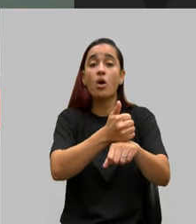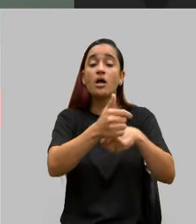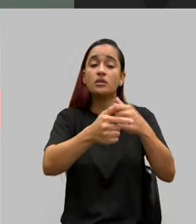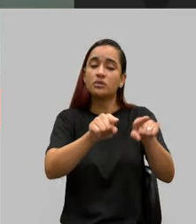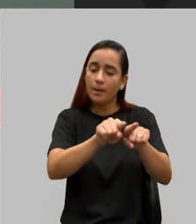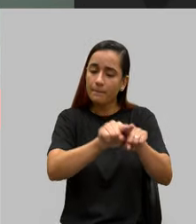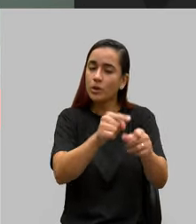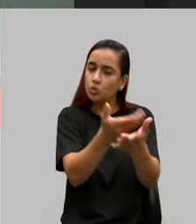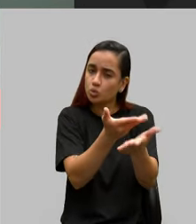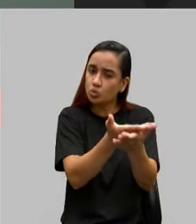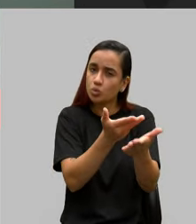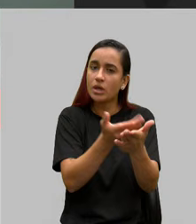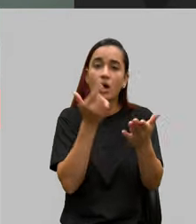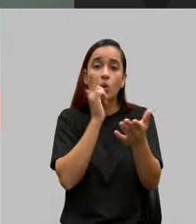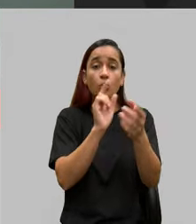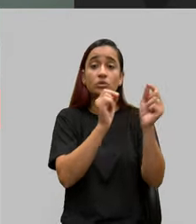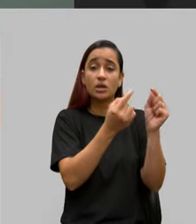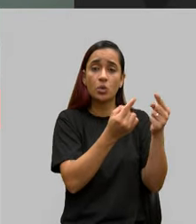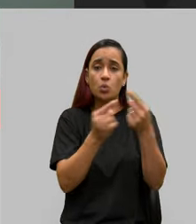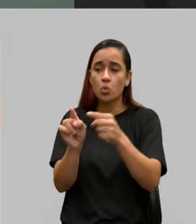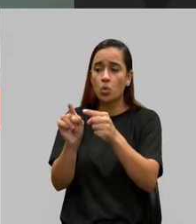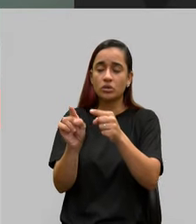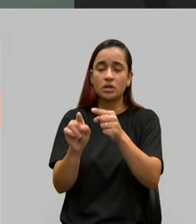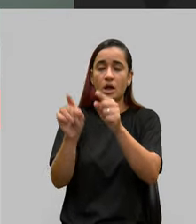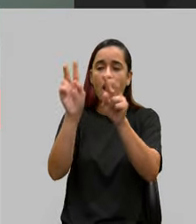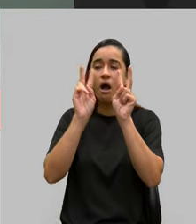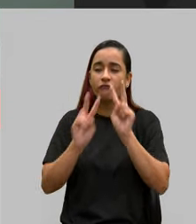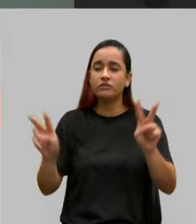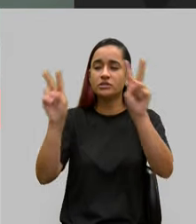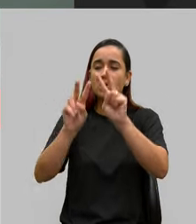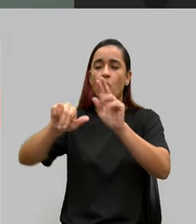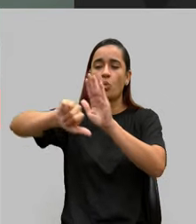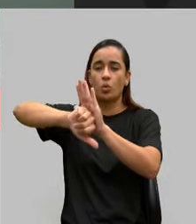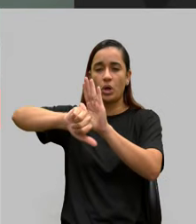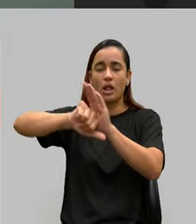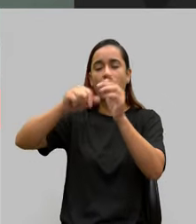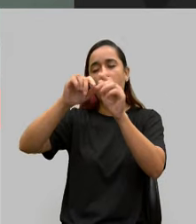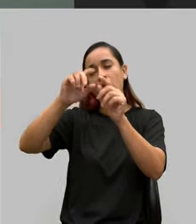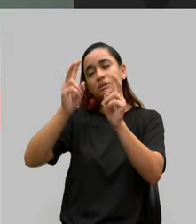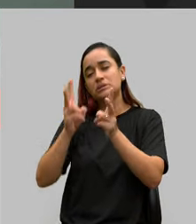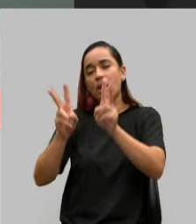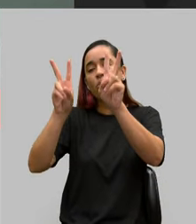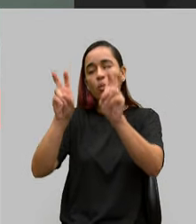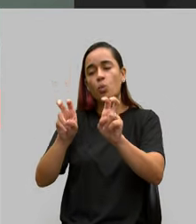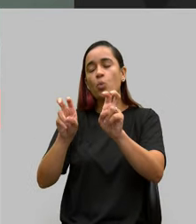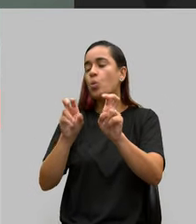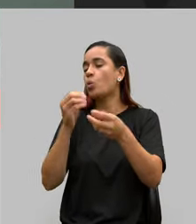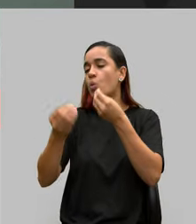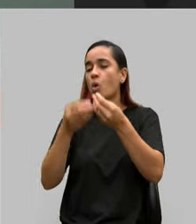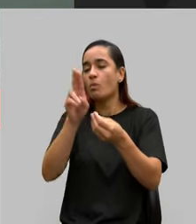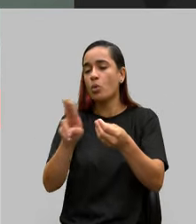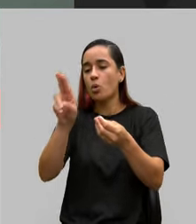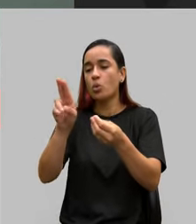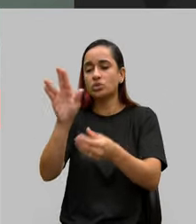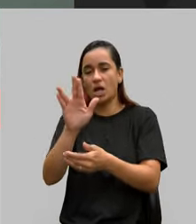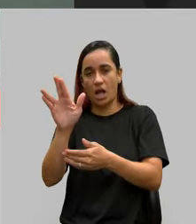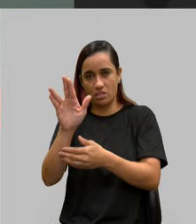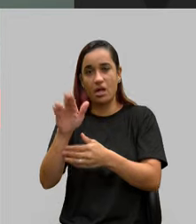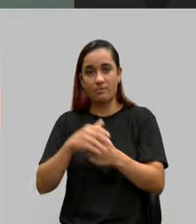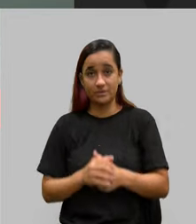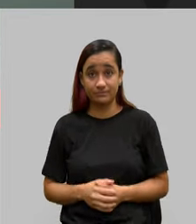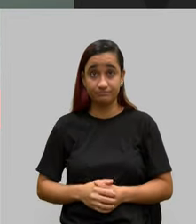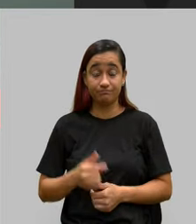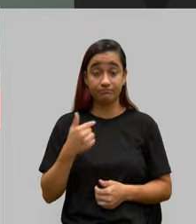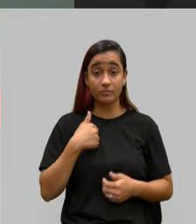percepção negativa que a história erroneamente conta sobre o uso da cannabis para F ticos sou